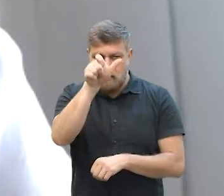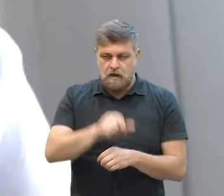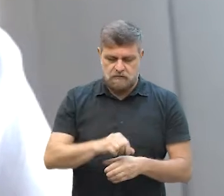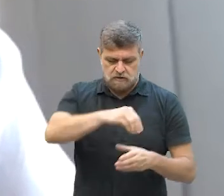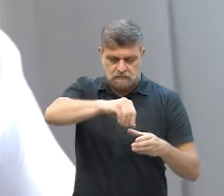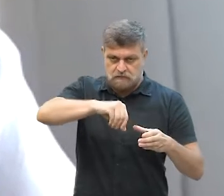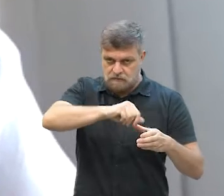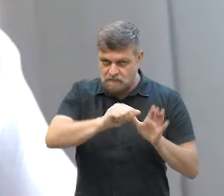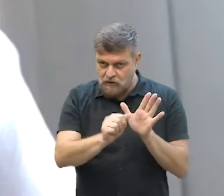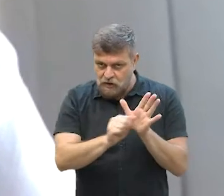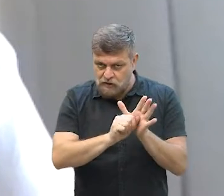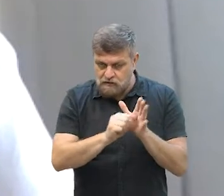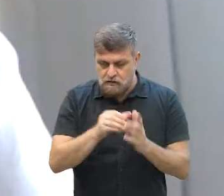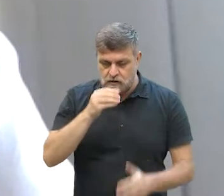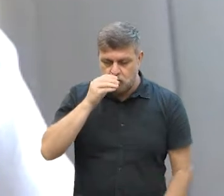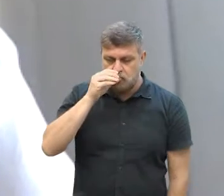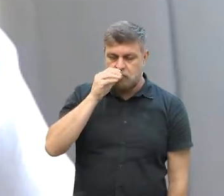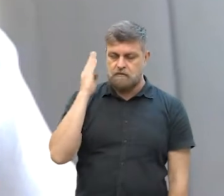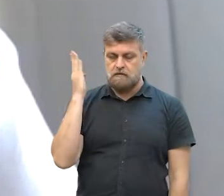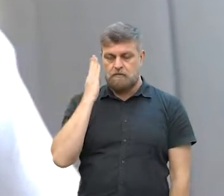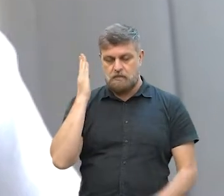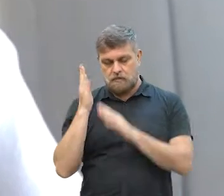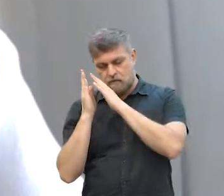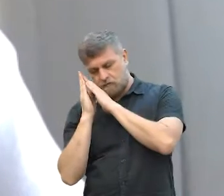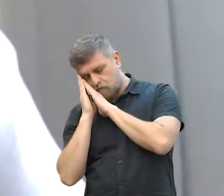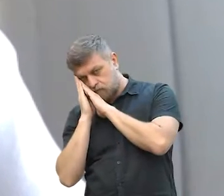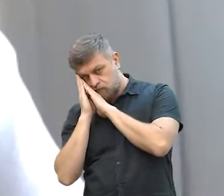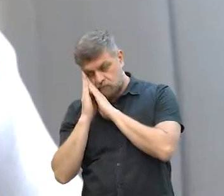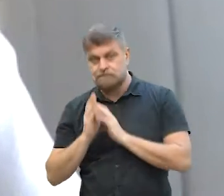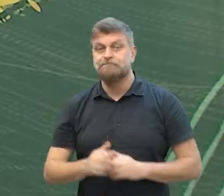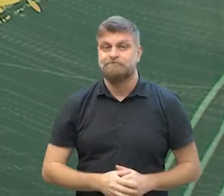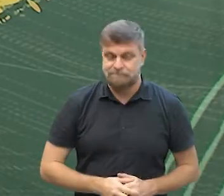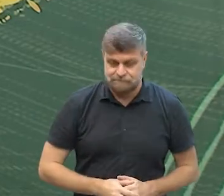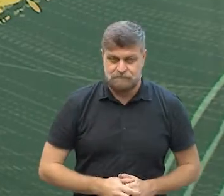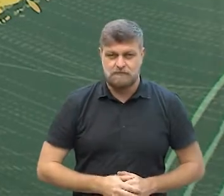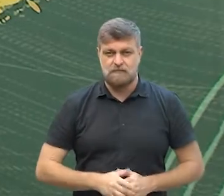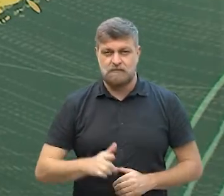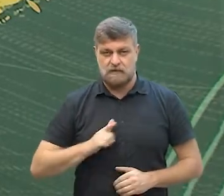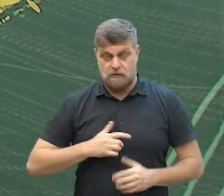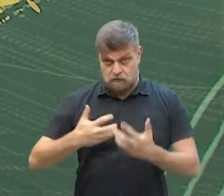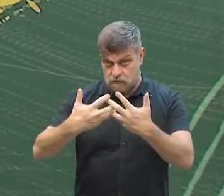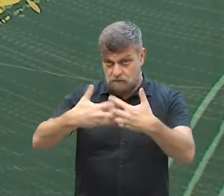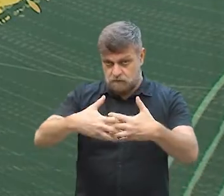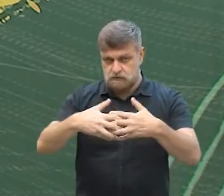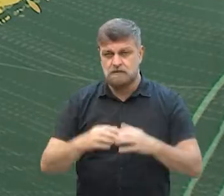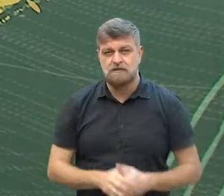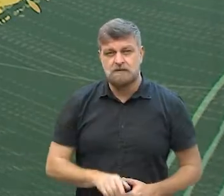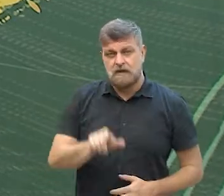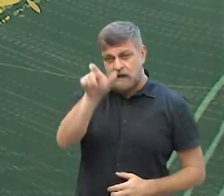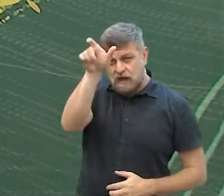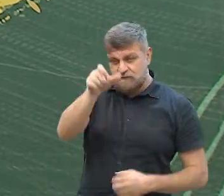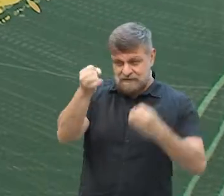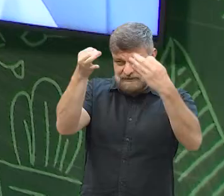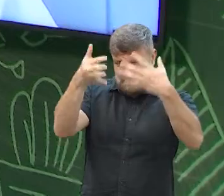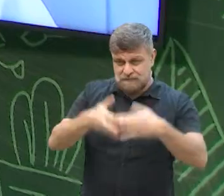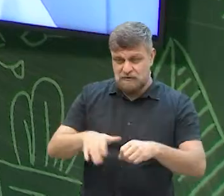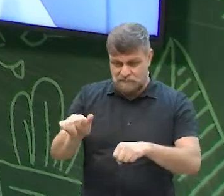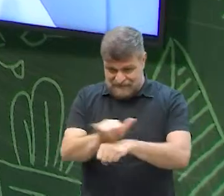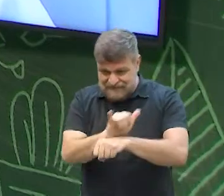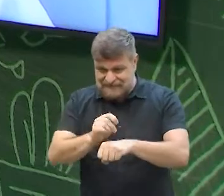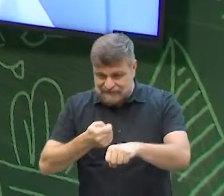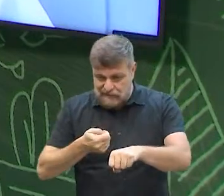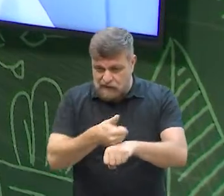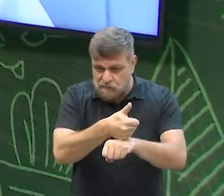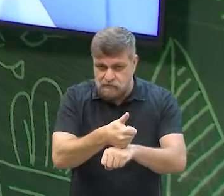nessa estrutura dos alcaloides, então ele é bem efetivo. Bom, é justamente, você citou aí o Boa Noite Cinderela, é